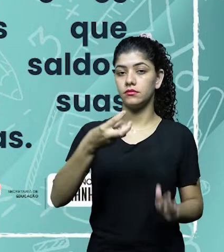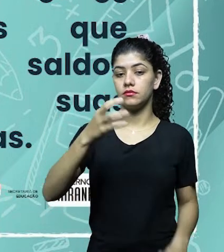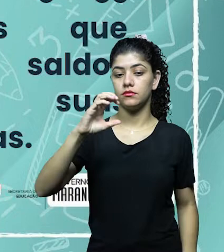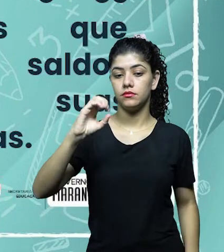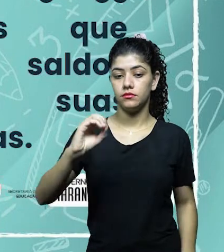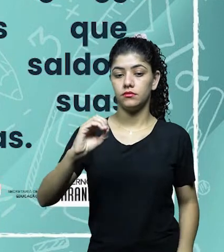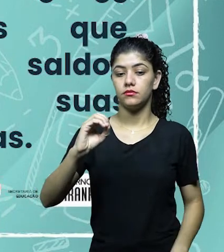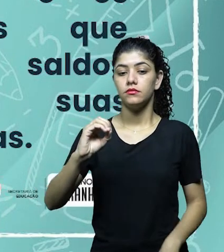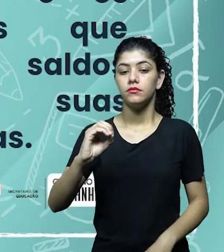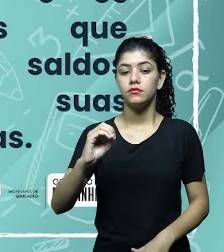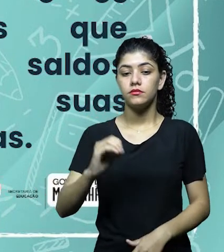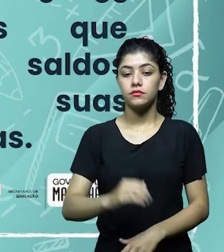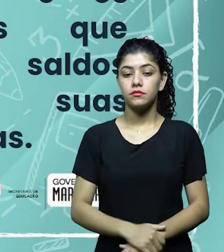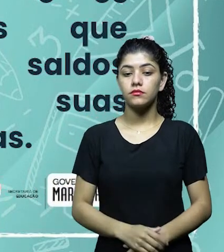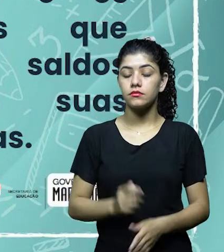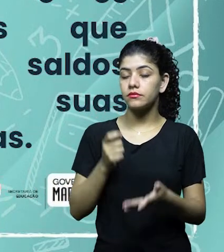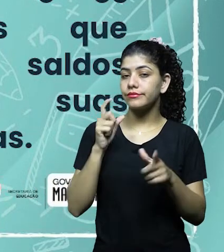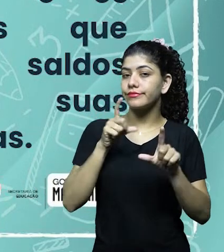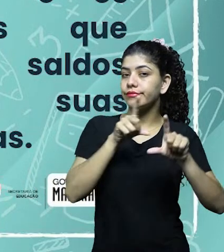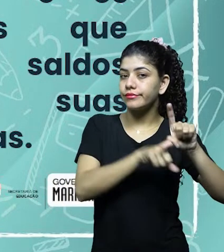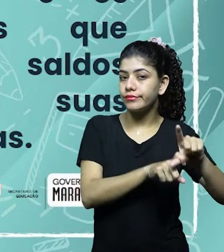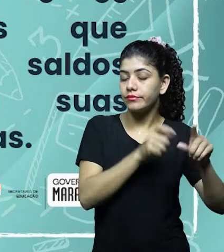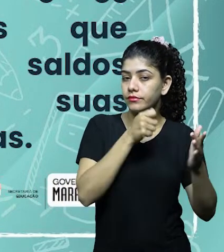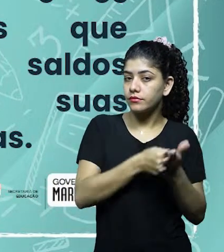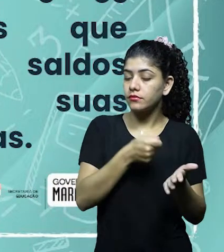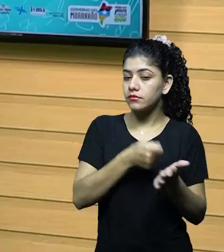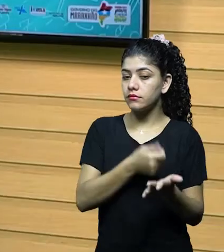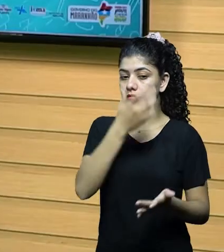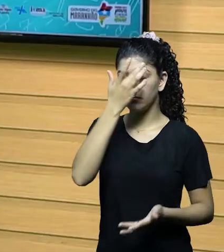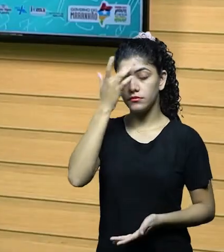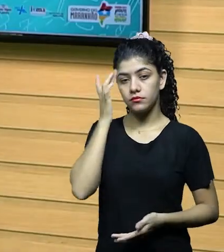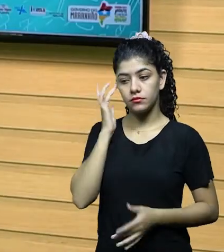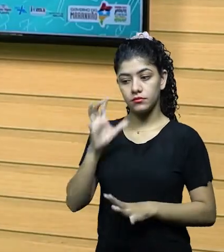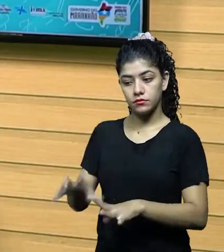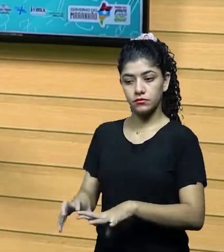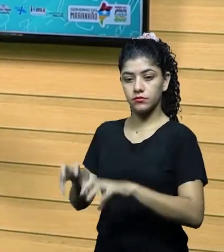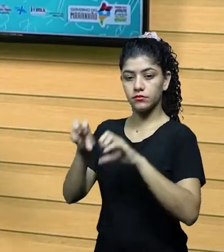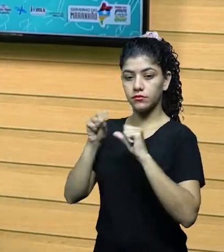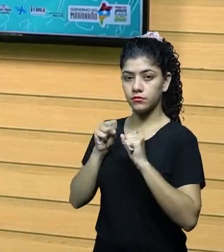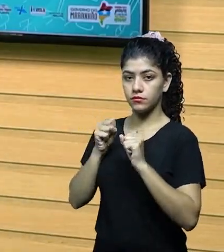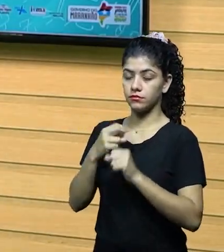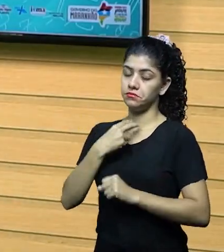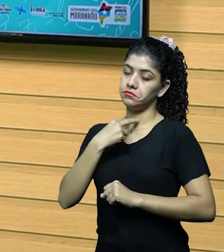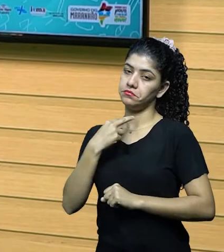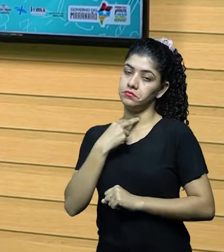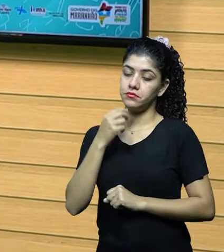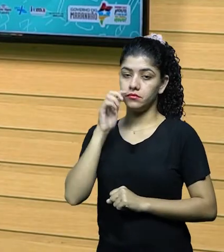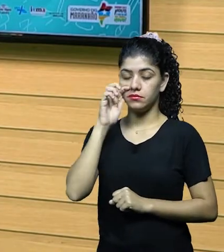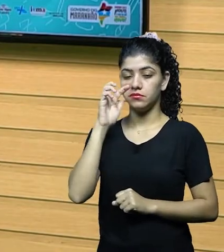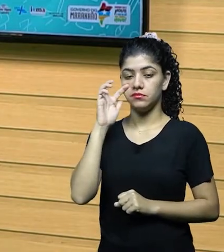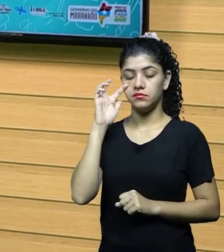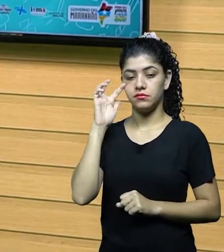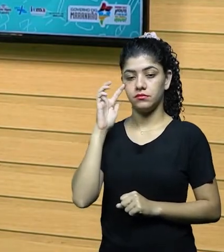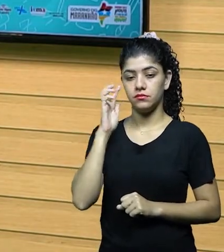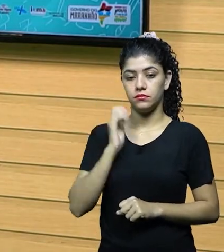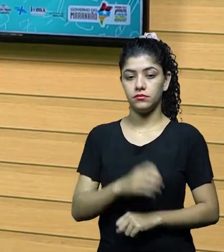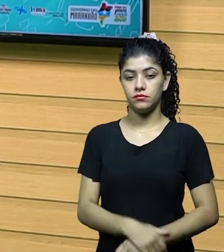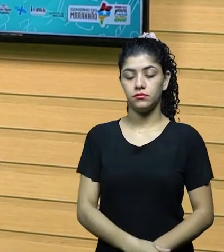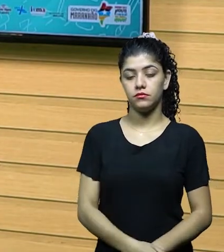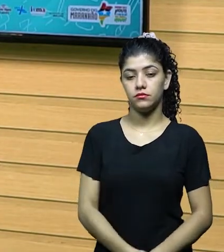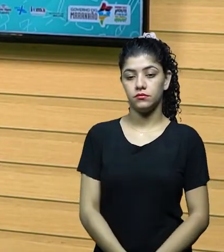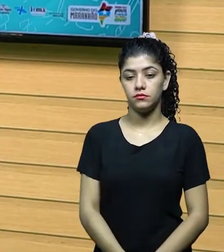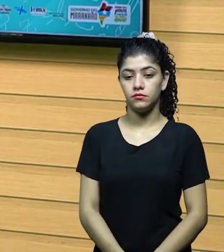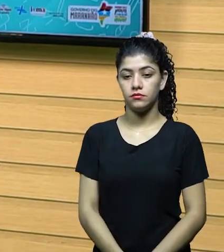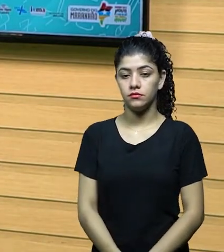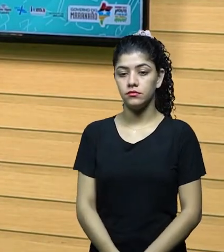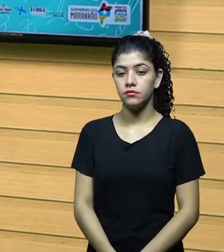R$ 30,50. Então, era um saldo devedor. Ou seja, o cliente pegou mais dinheiro do que ele podia, do que o banco